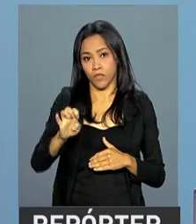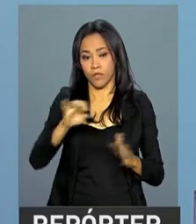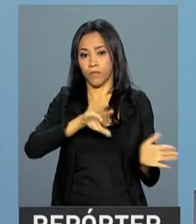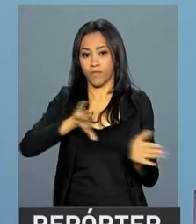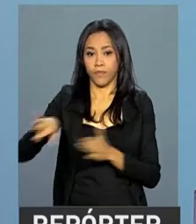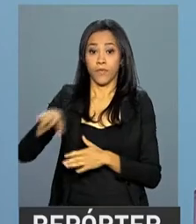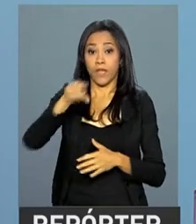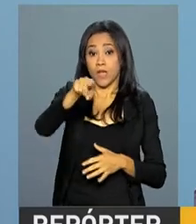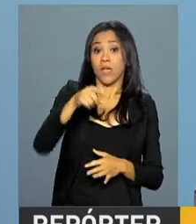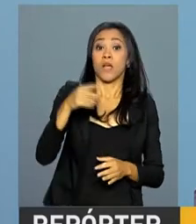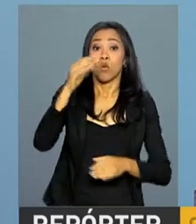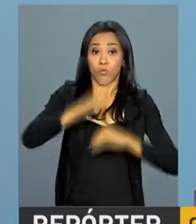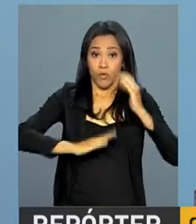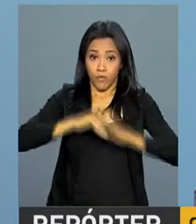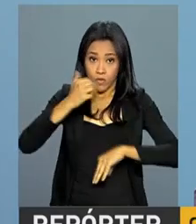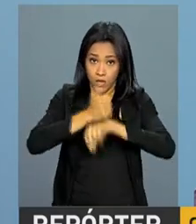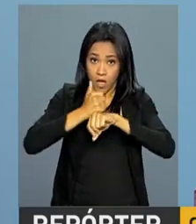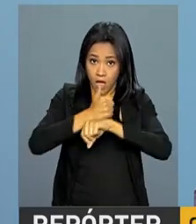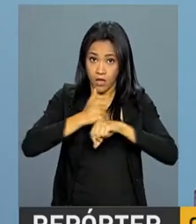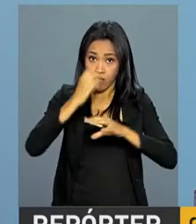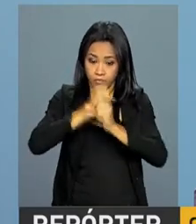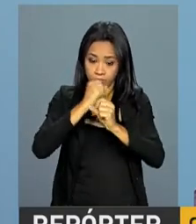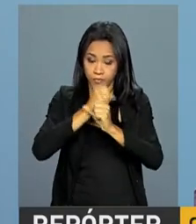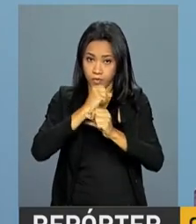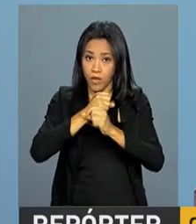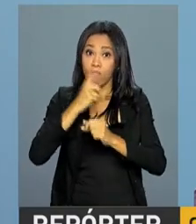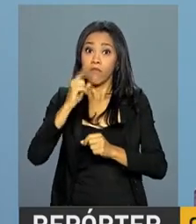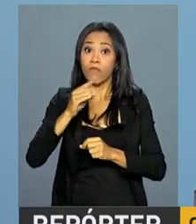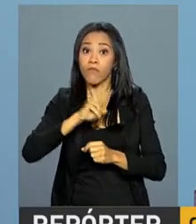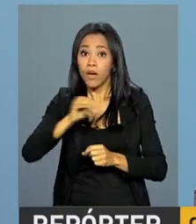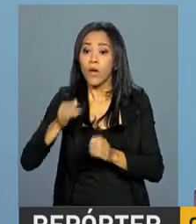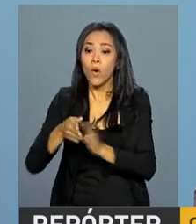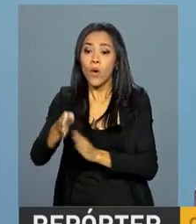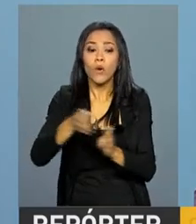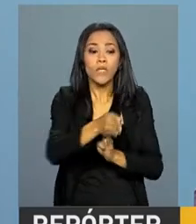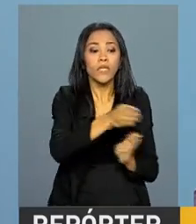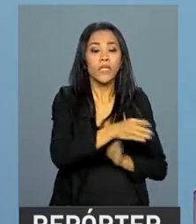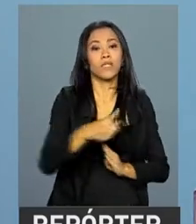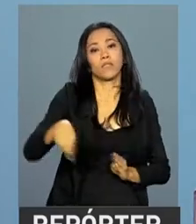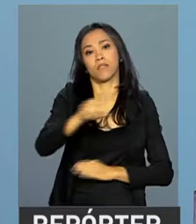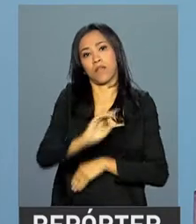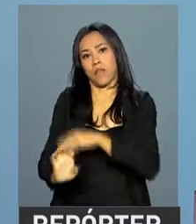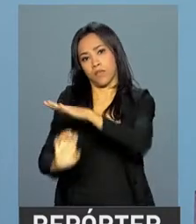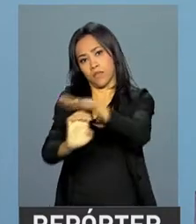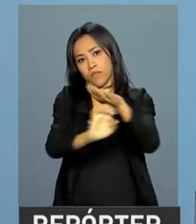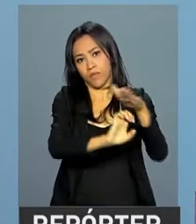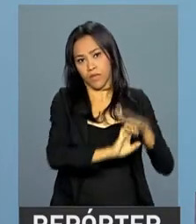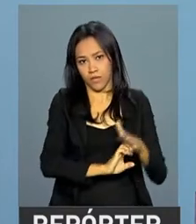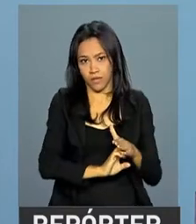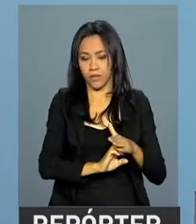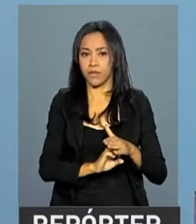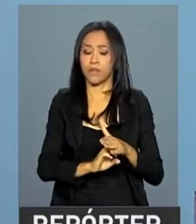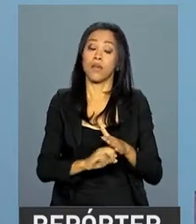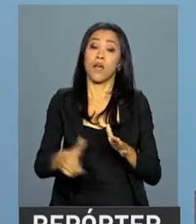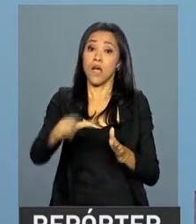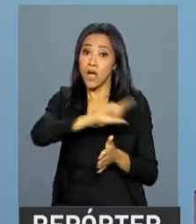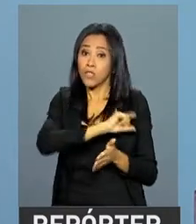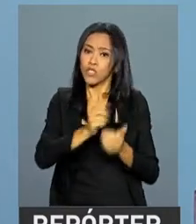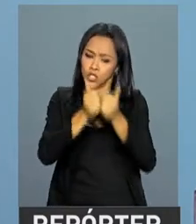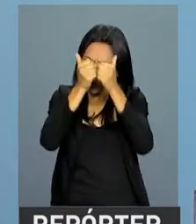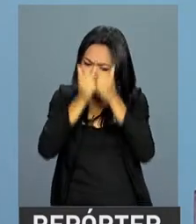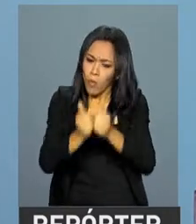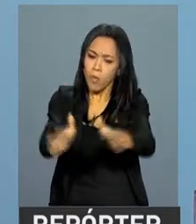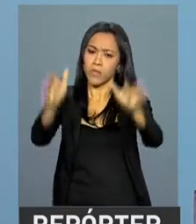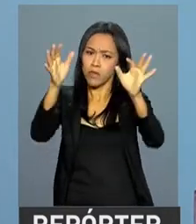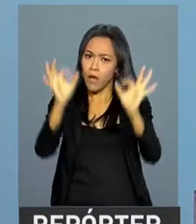exatamente para fazer a simulação antes antes da entrada em vigor exatamente ele saber a